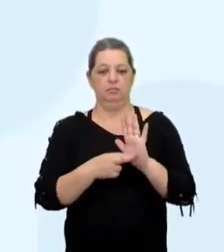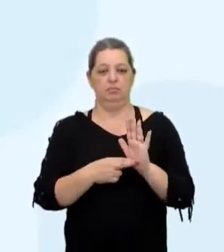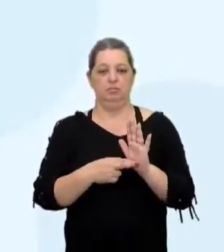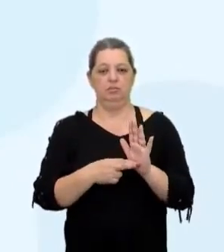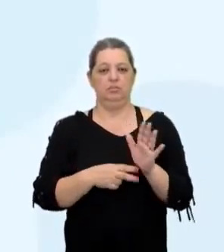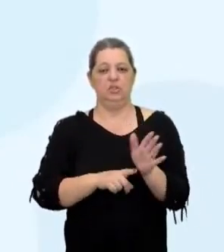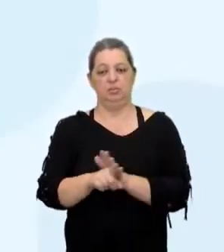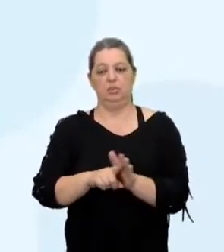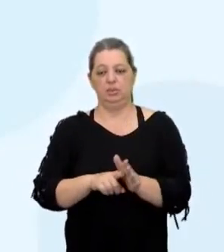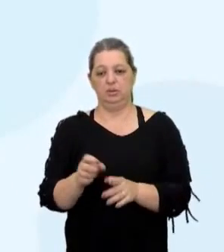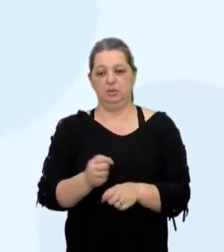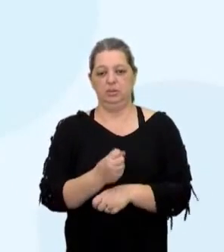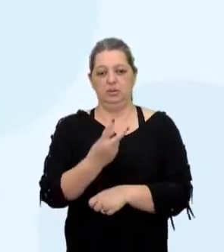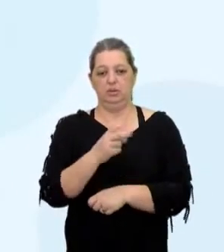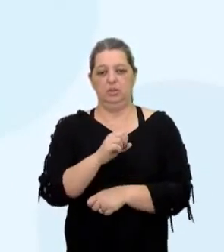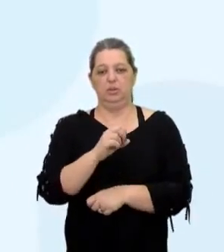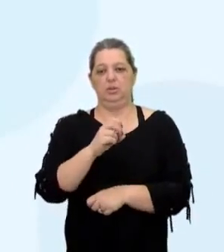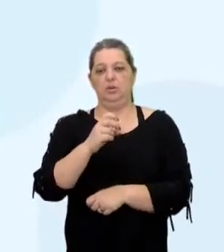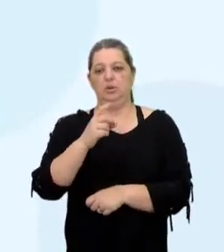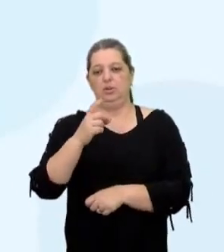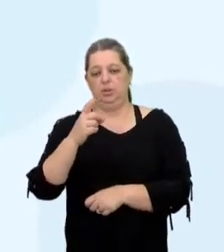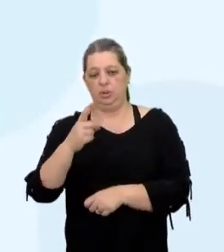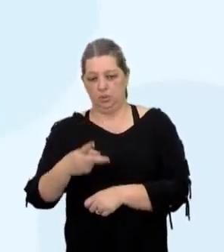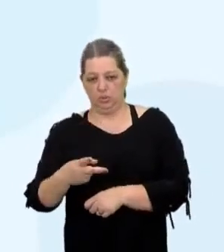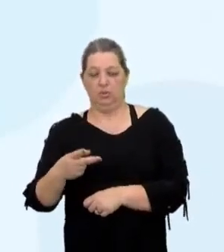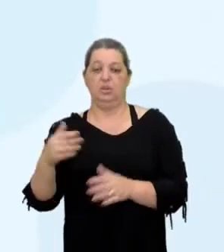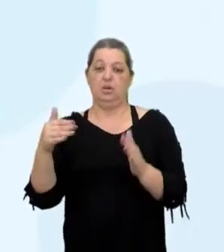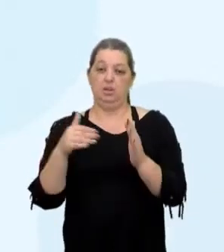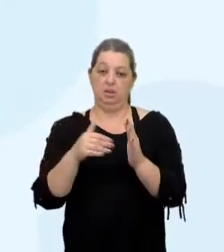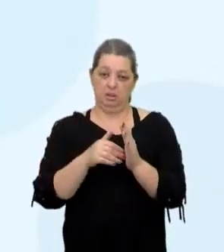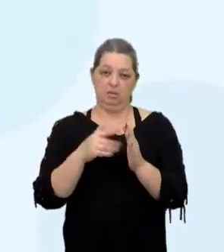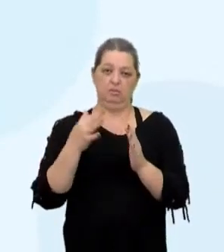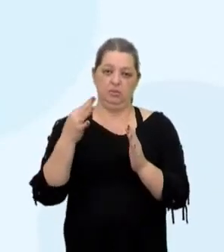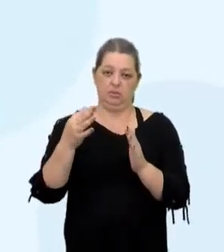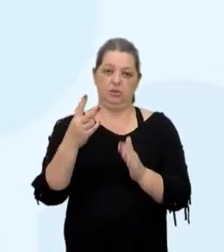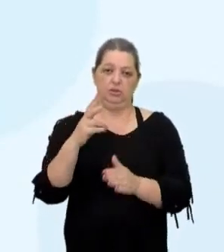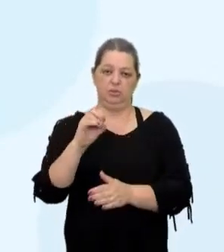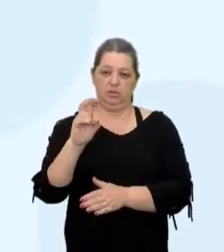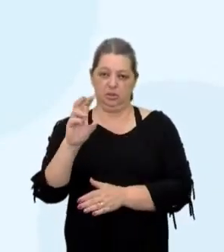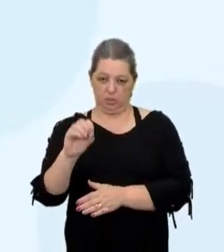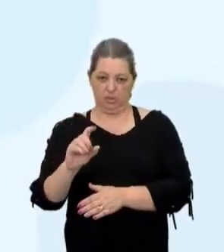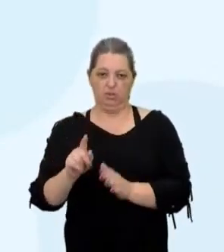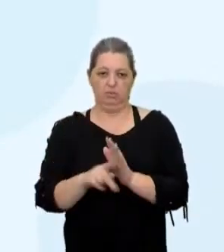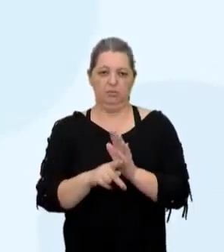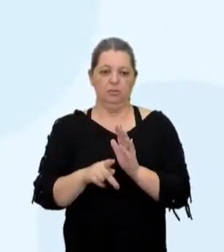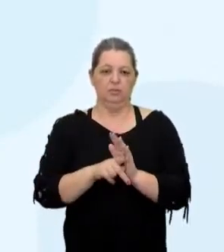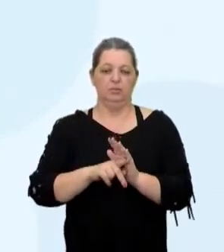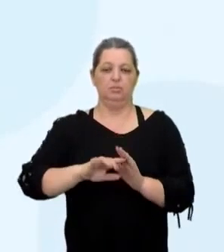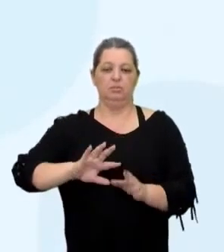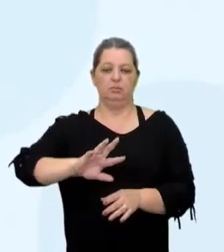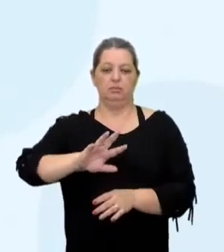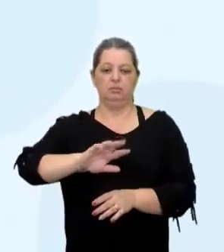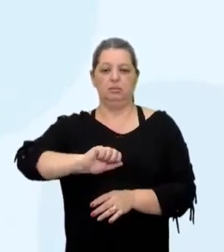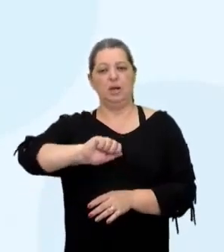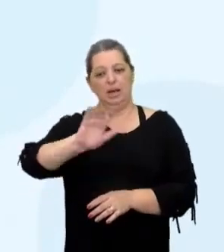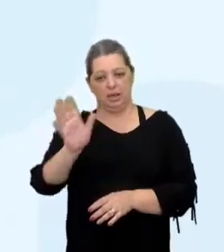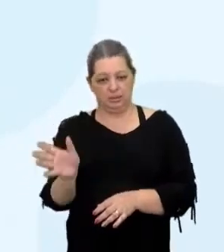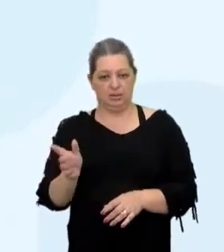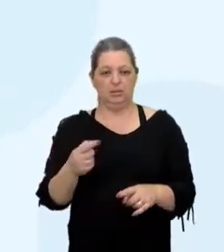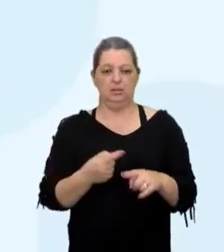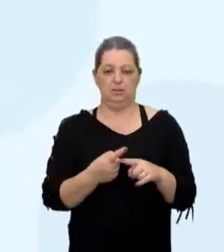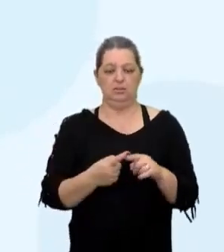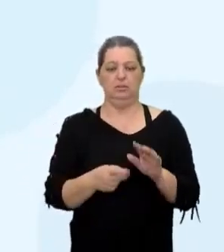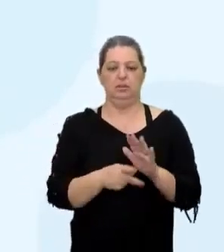2012 para 2050. Então o aumento aí está equilibrado na Ásia, né, de 350%, tanto